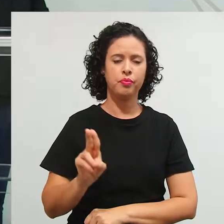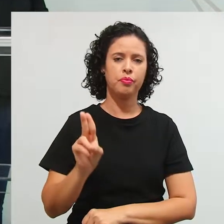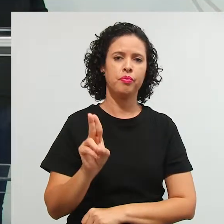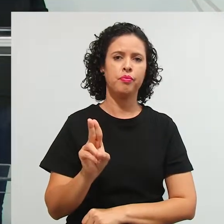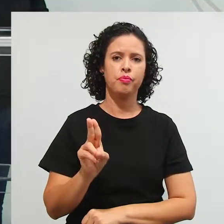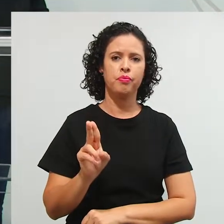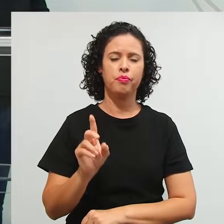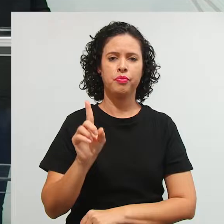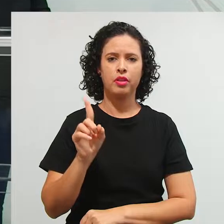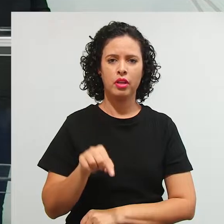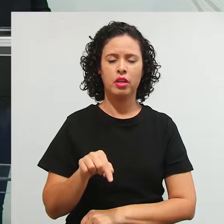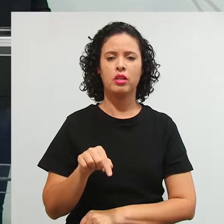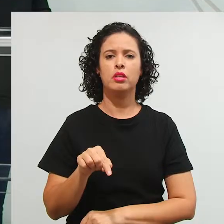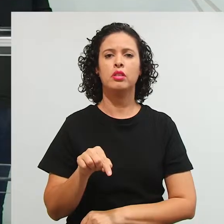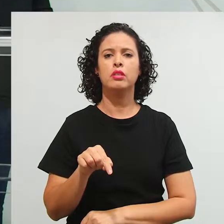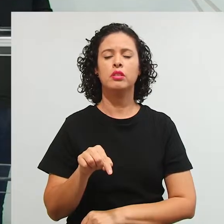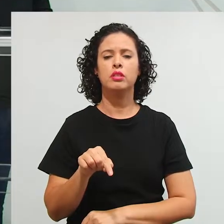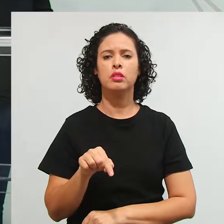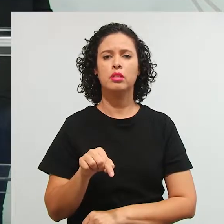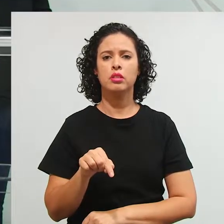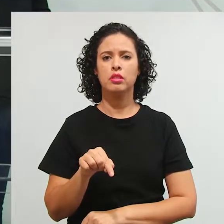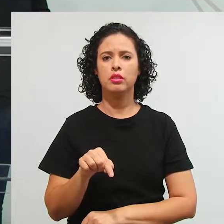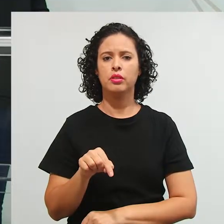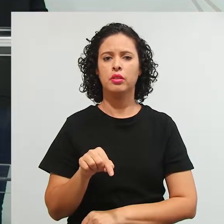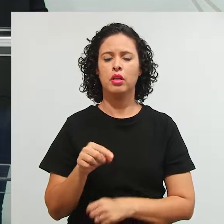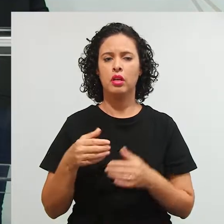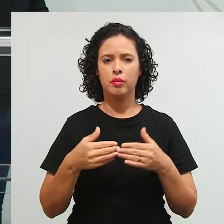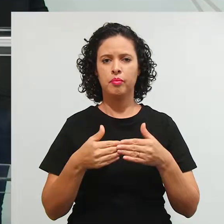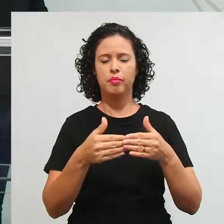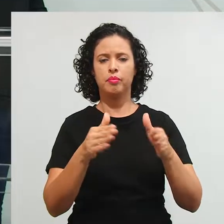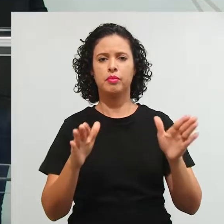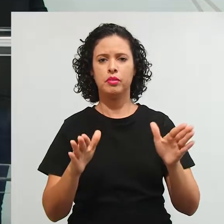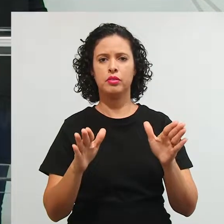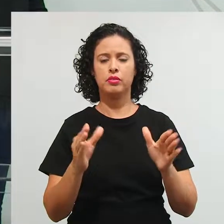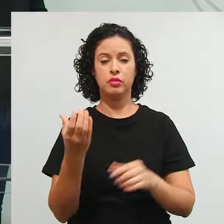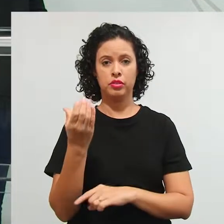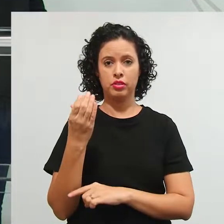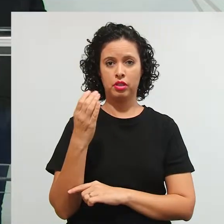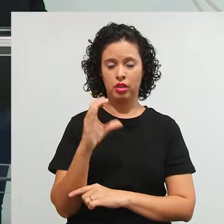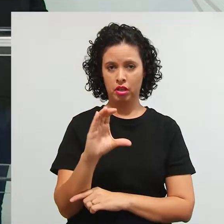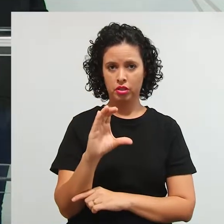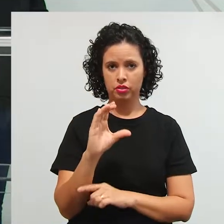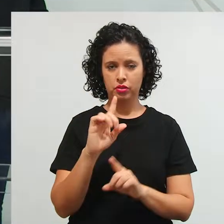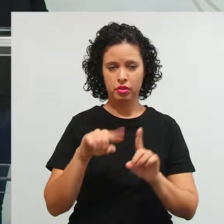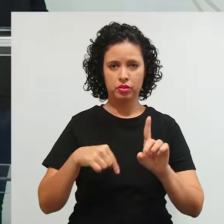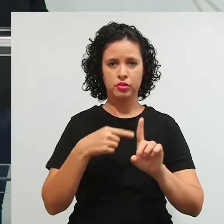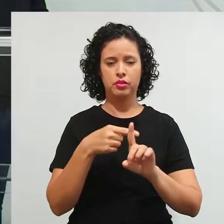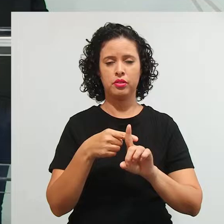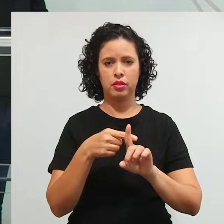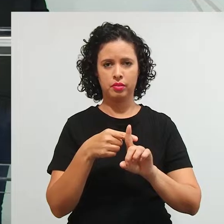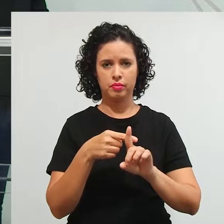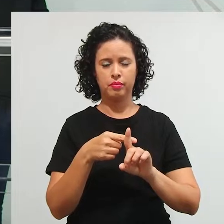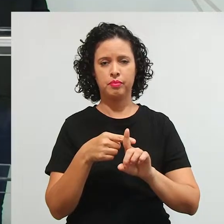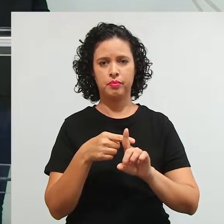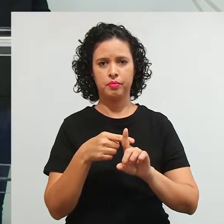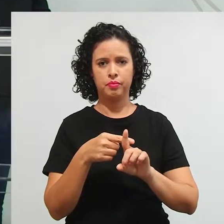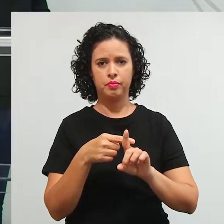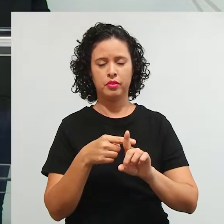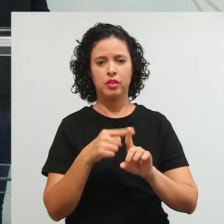essa disponibilidade para abertura de crédito adicional,